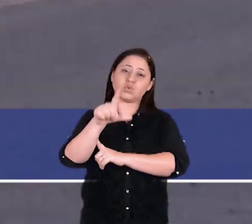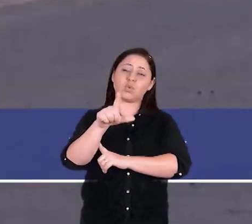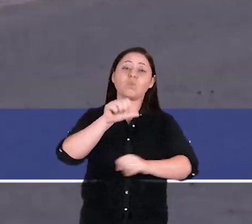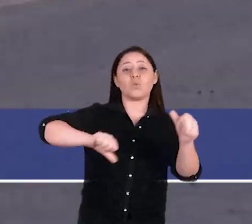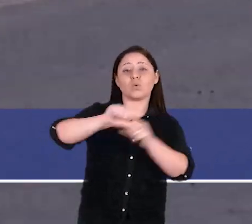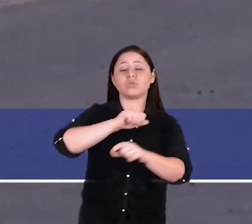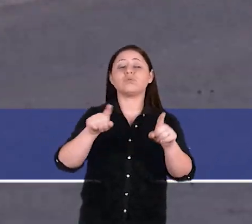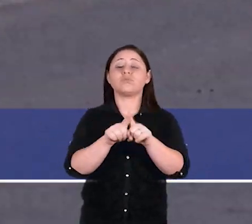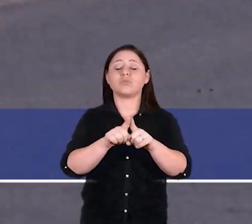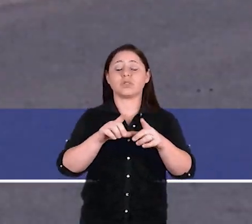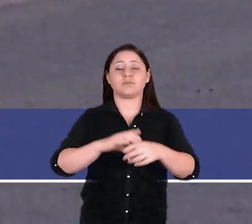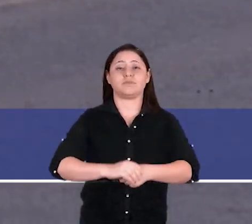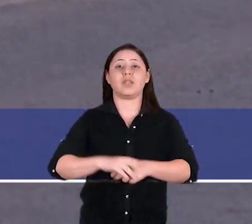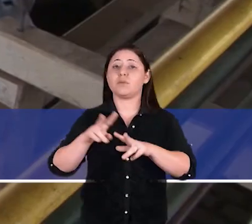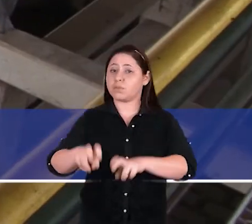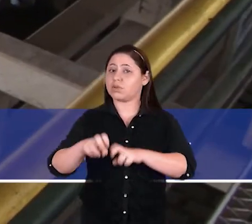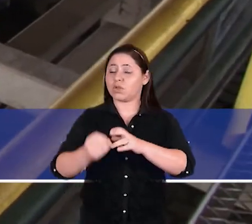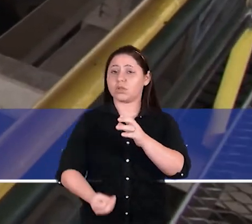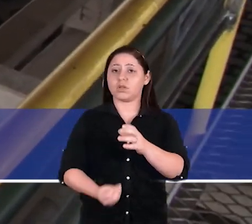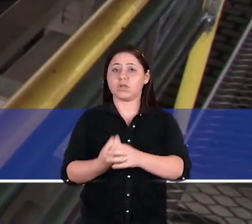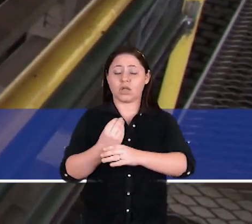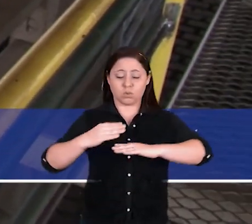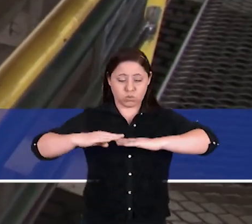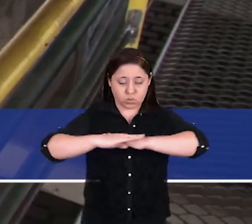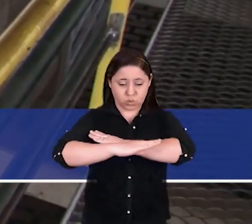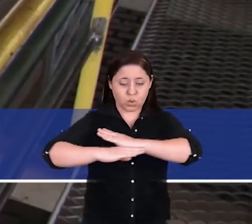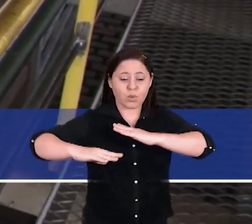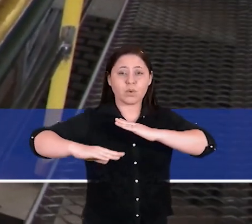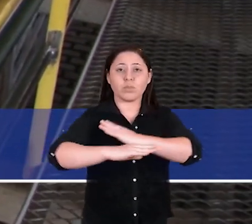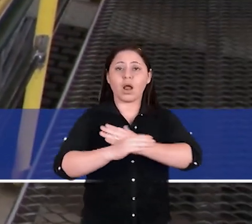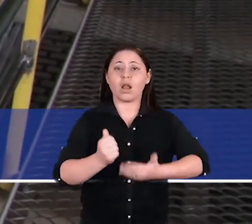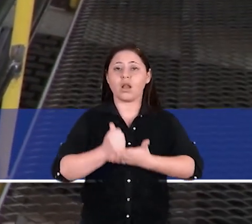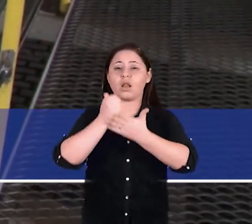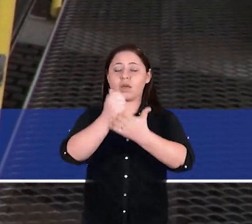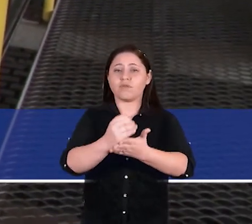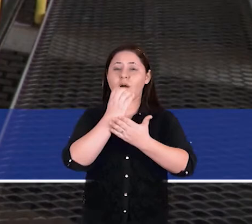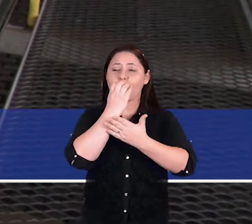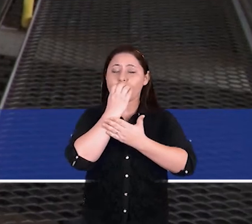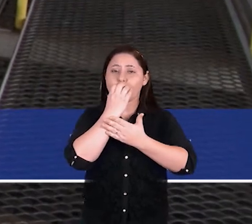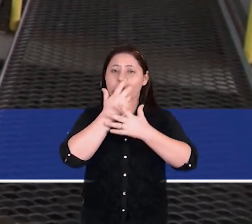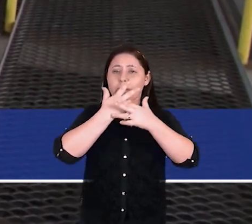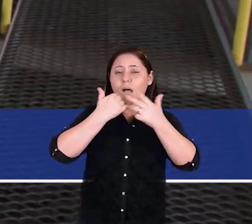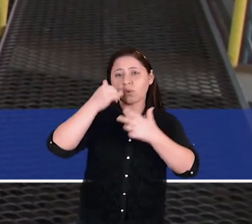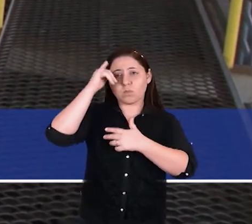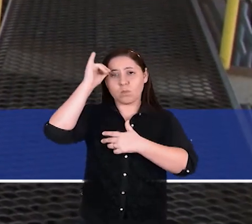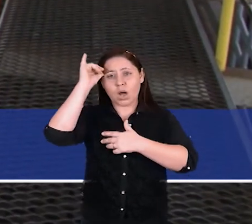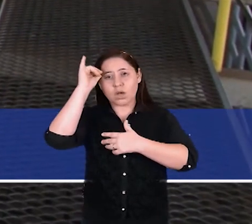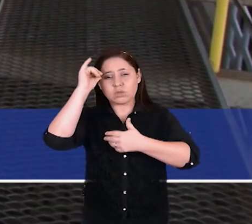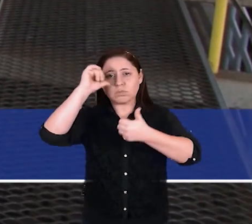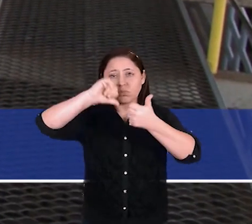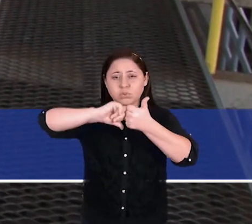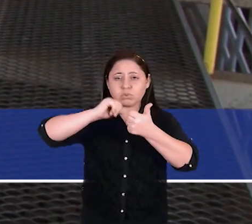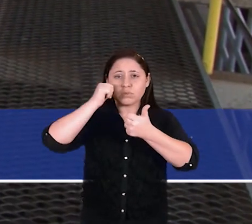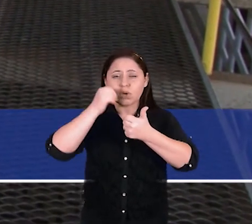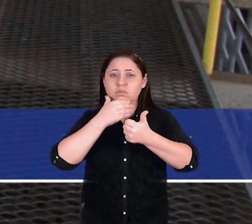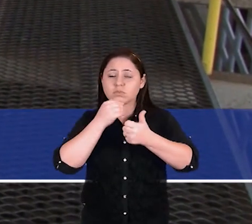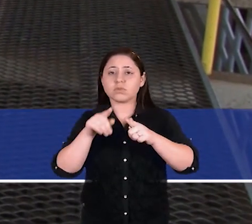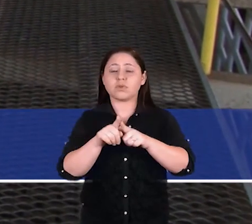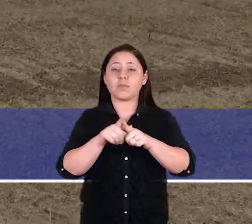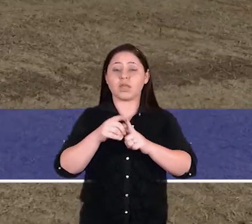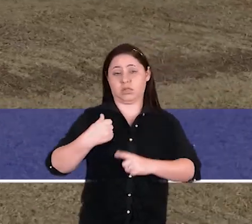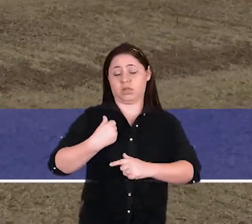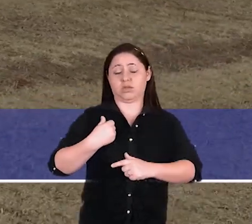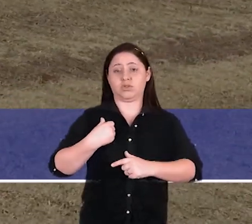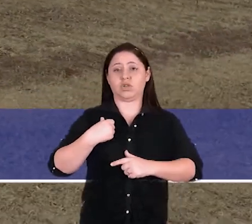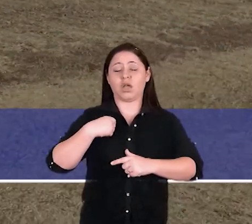Fundersul, passam por mudanças. Na pecuária serão criadas faixas alternativas para o transporte de machos e fêmeas, considerando sua